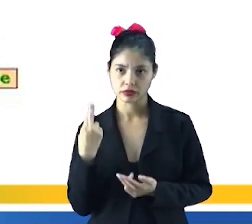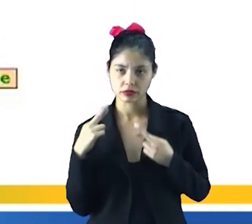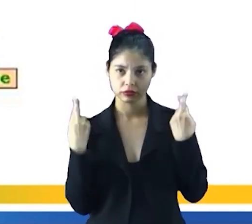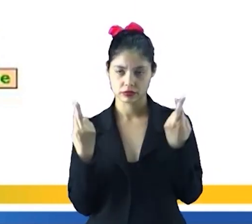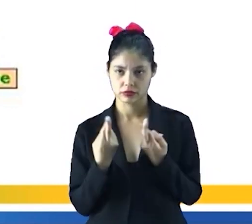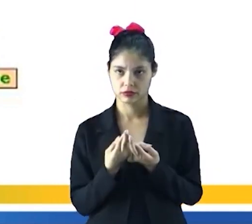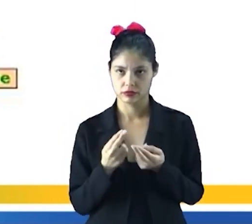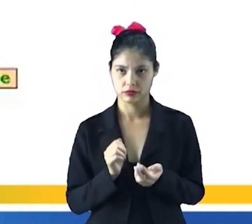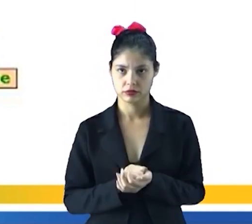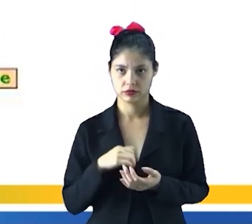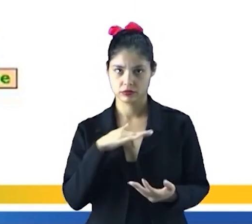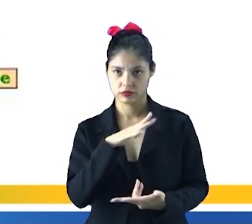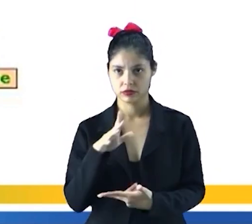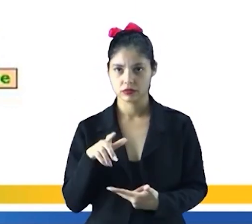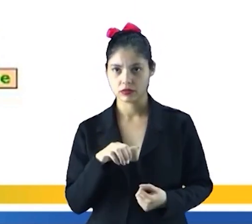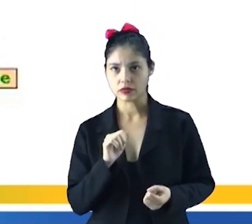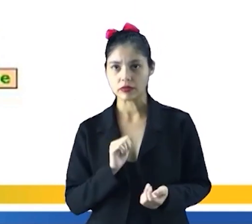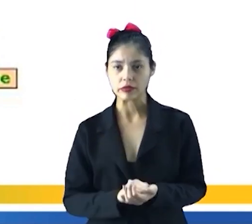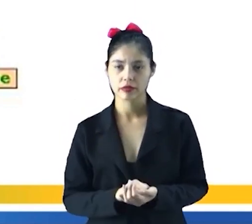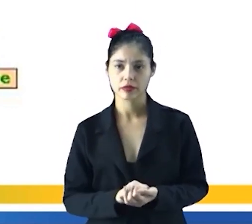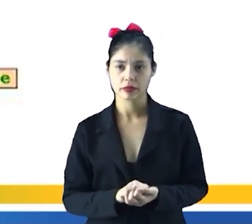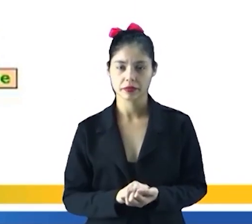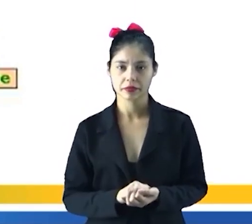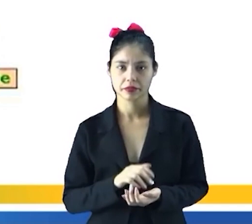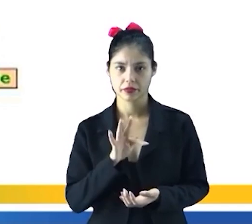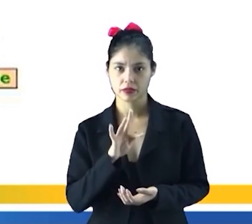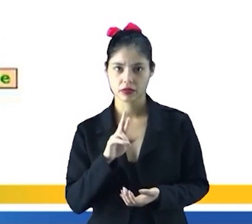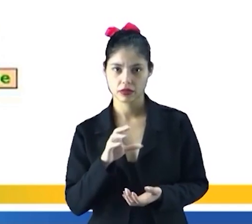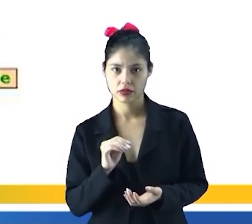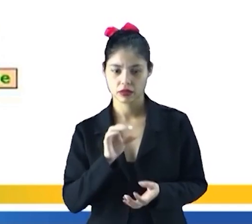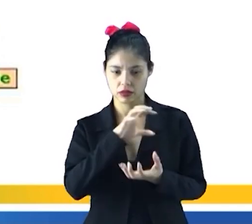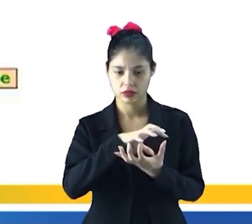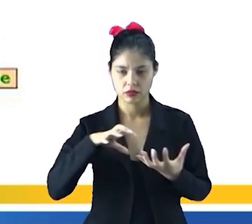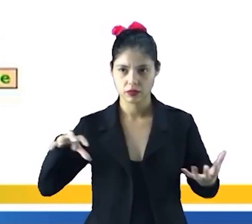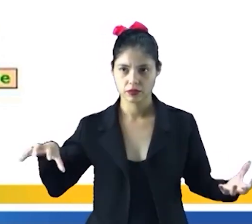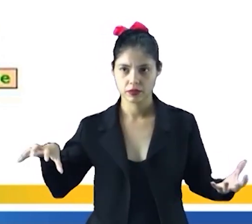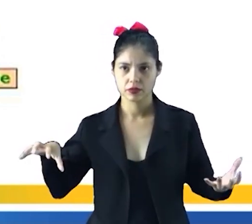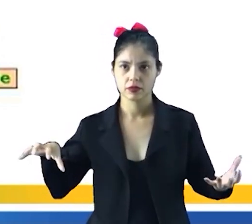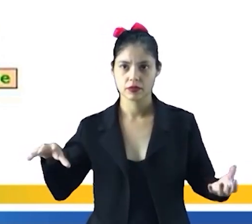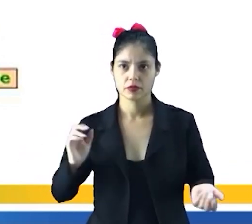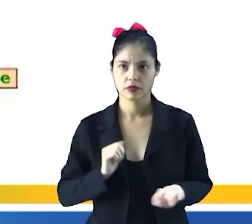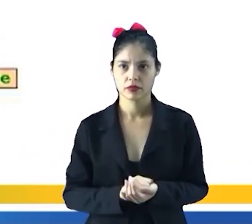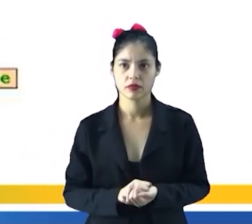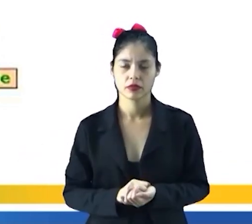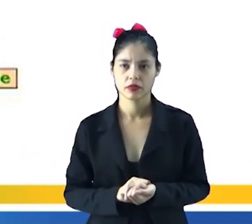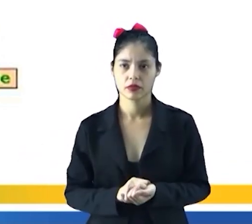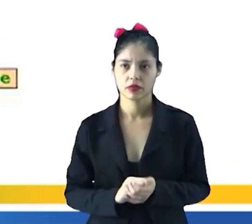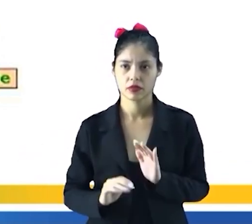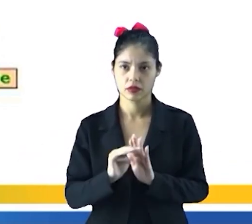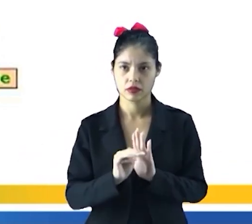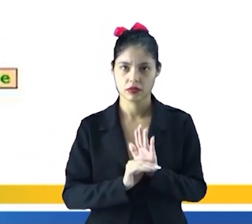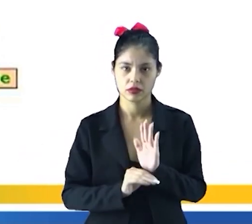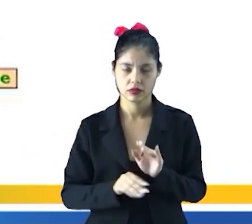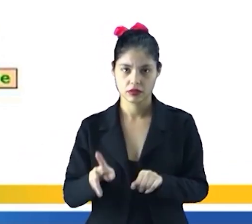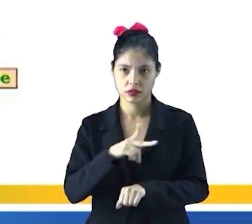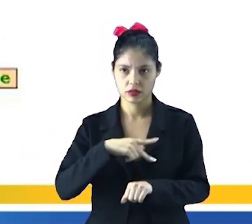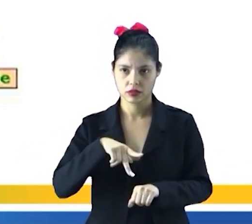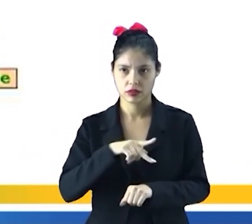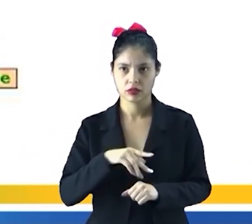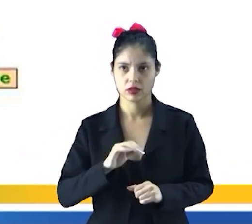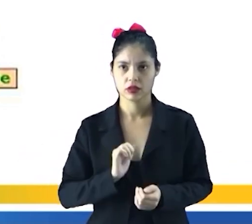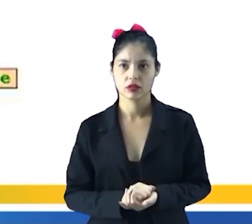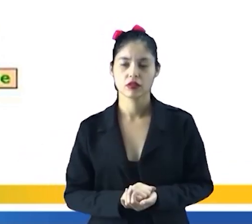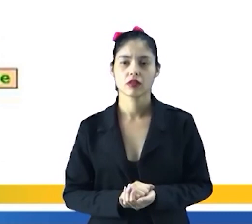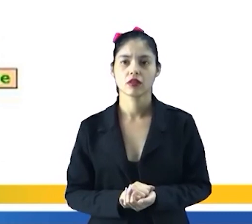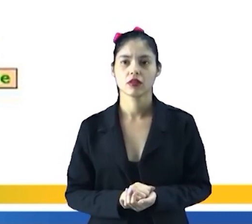reino fosse o planeta Terra, o filo fosse o continente, a classe fosse o país,